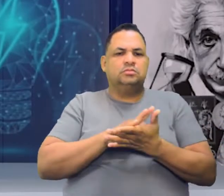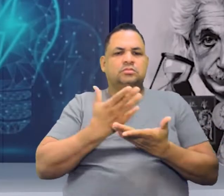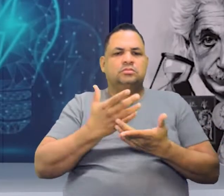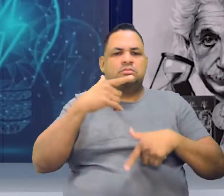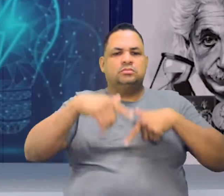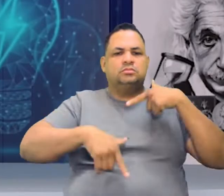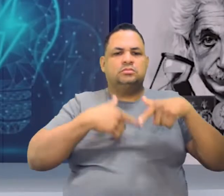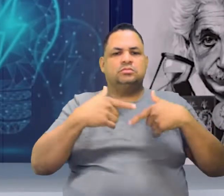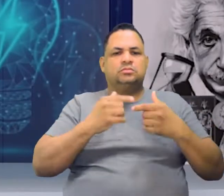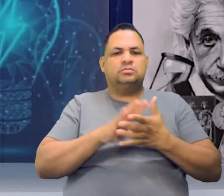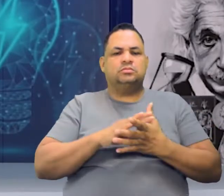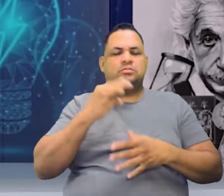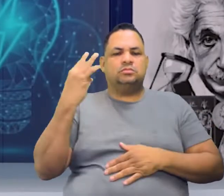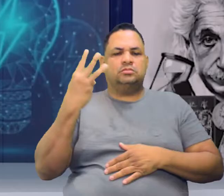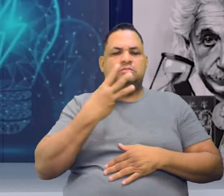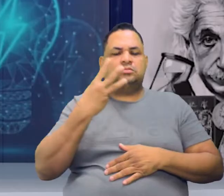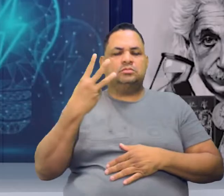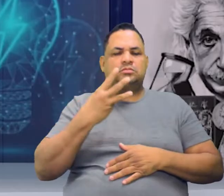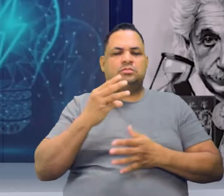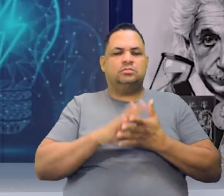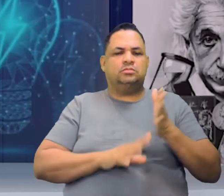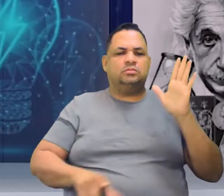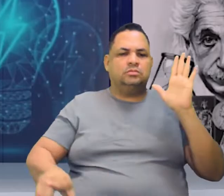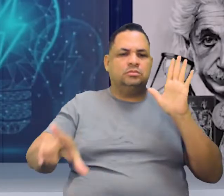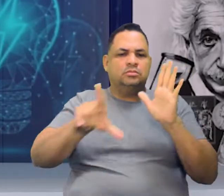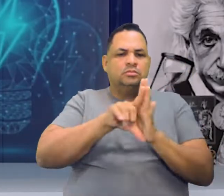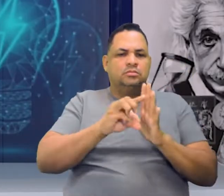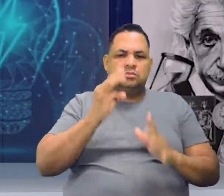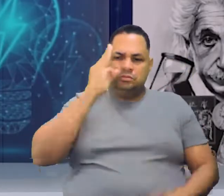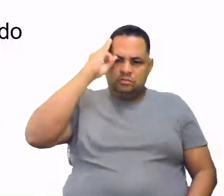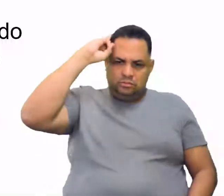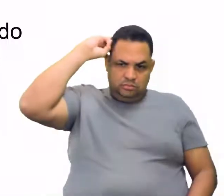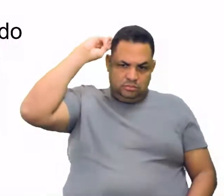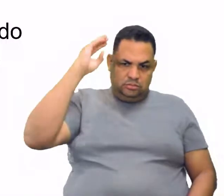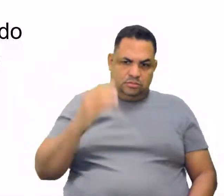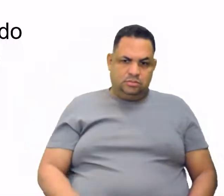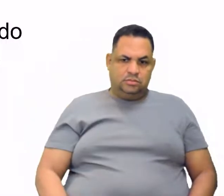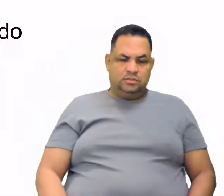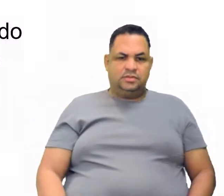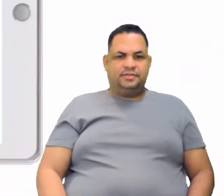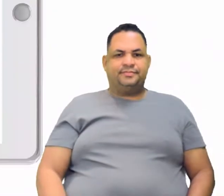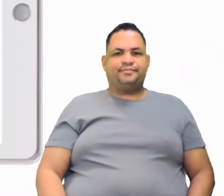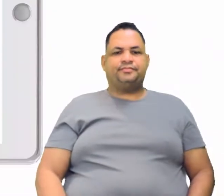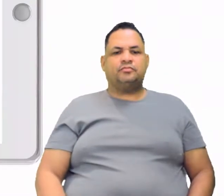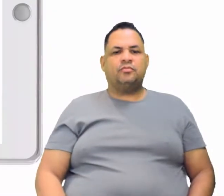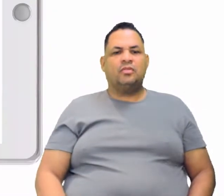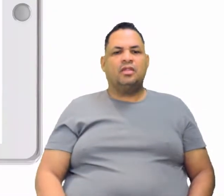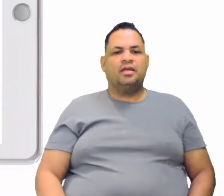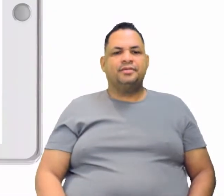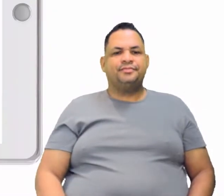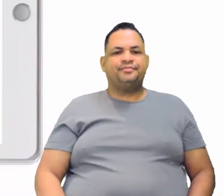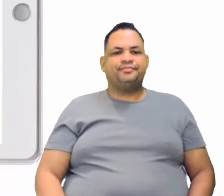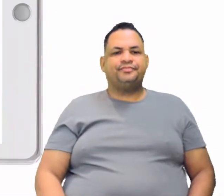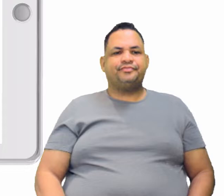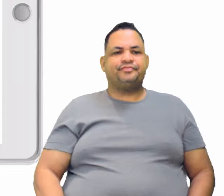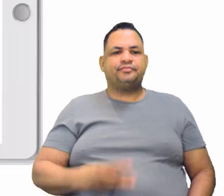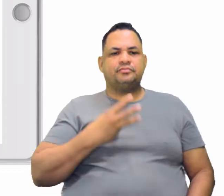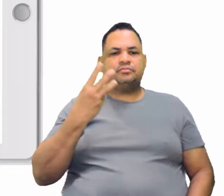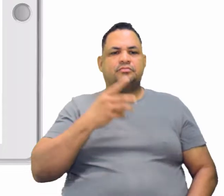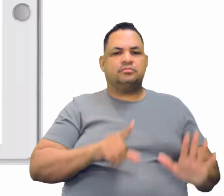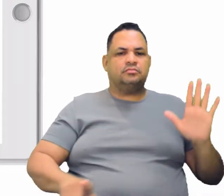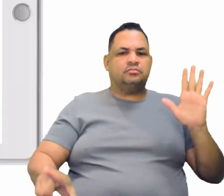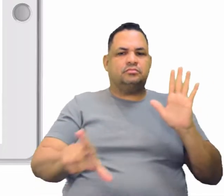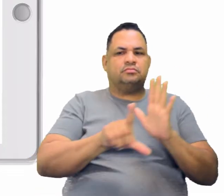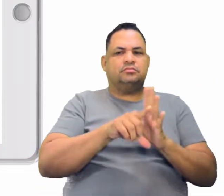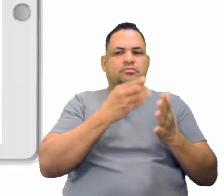Aí a gente já entra na terceira lei de Newton. Vamos olhar? Então, pessoal, na terceira lei de Newton, que está lá